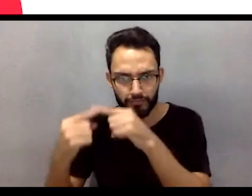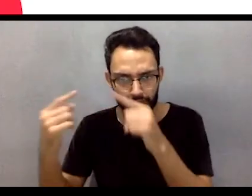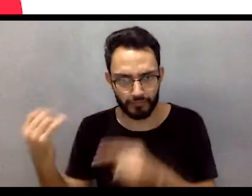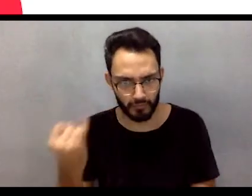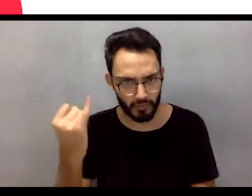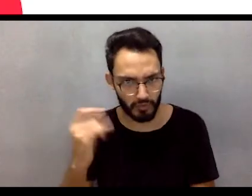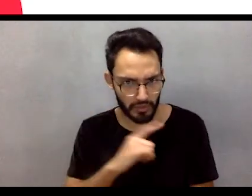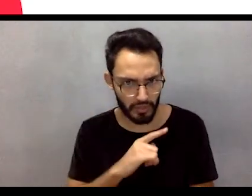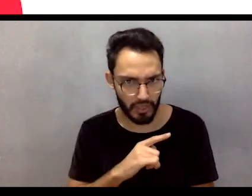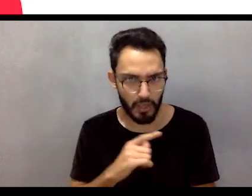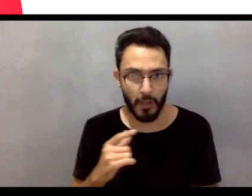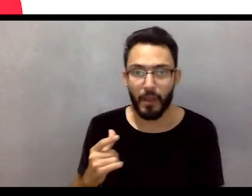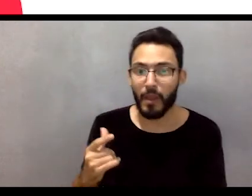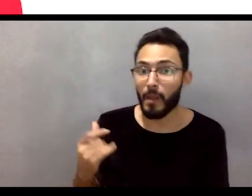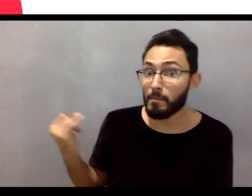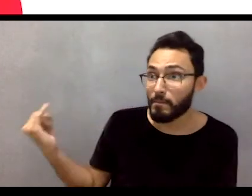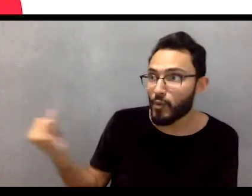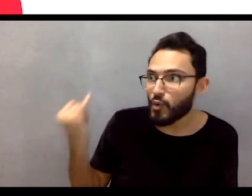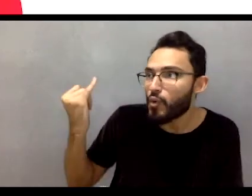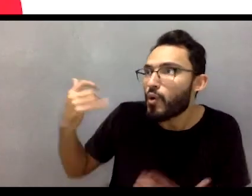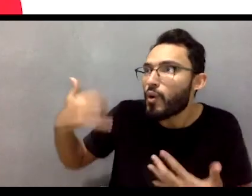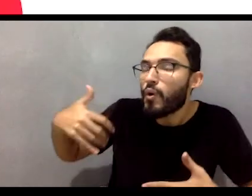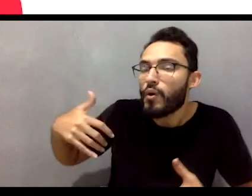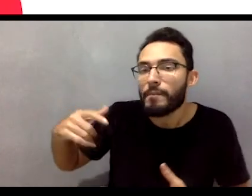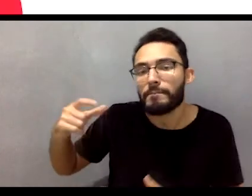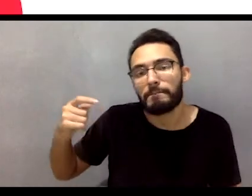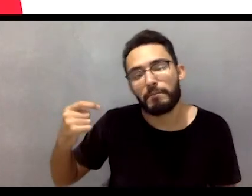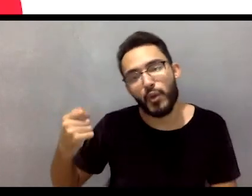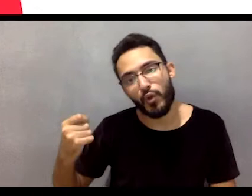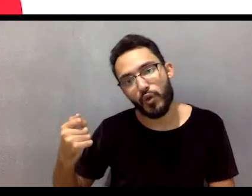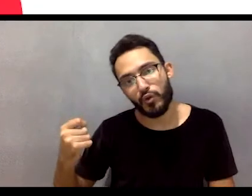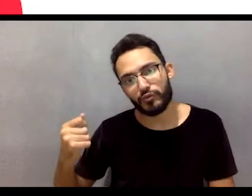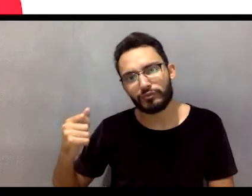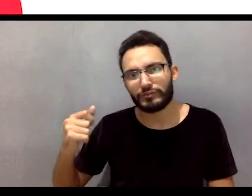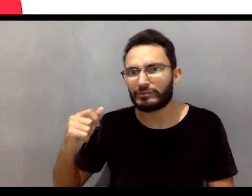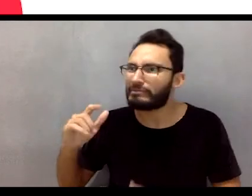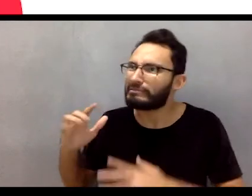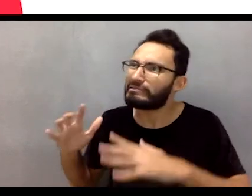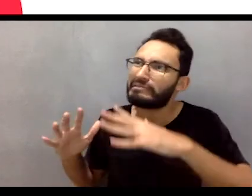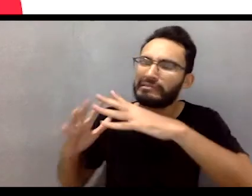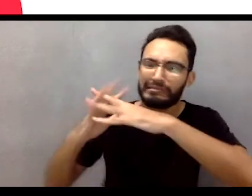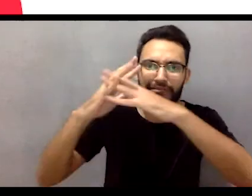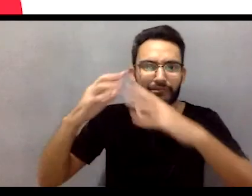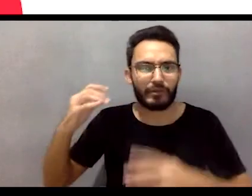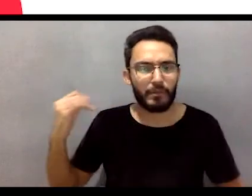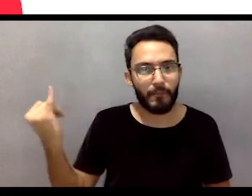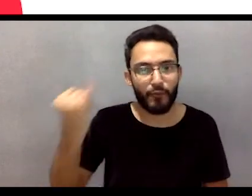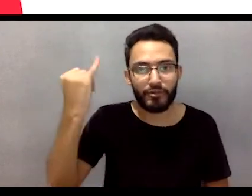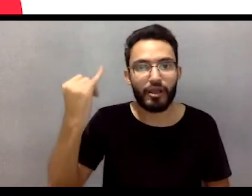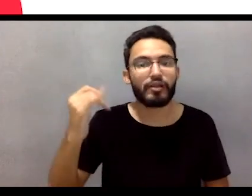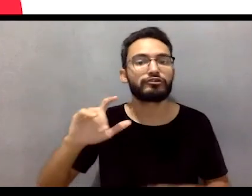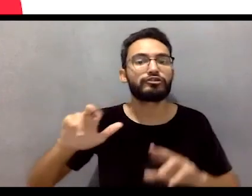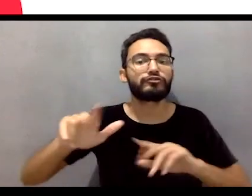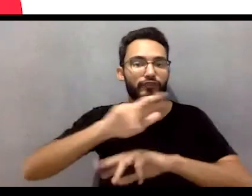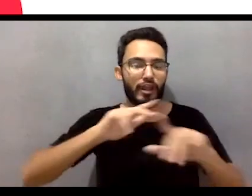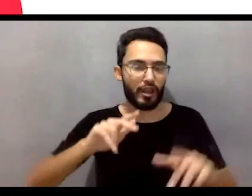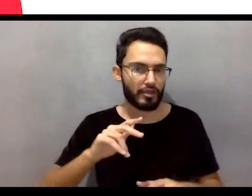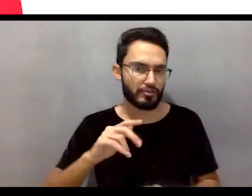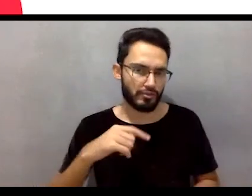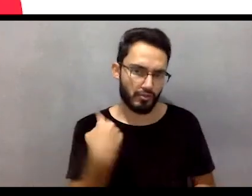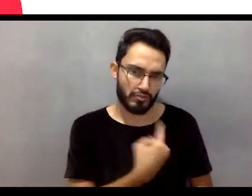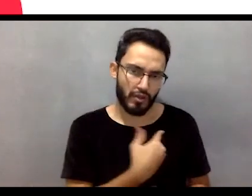é muito importante, pouco importante, super importante, indiferente. E aí a